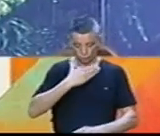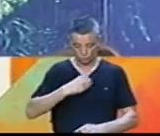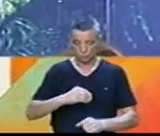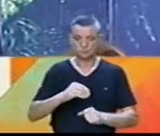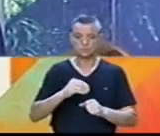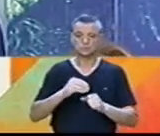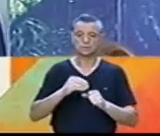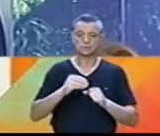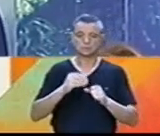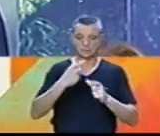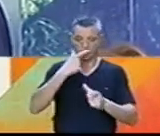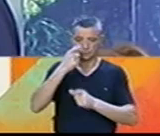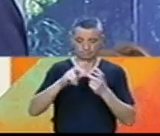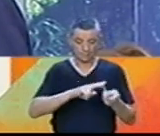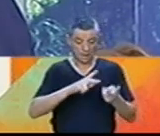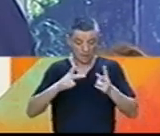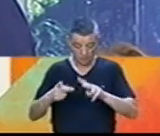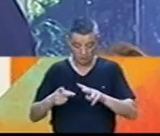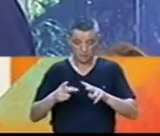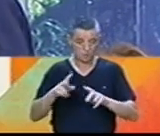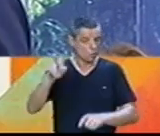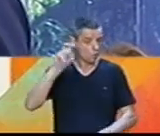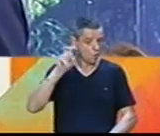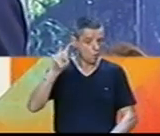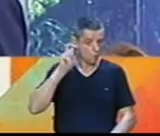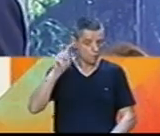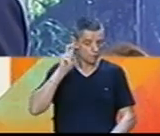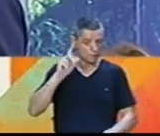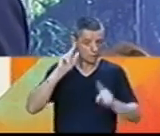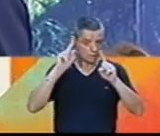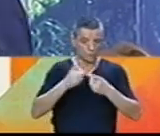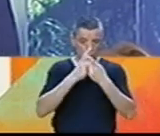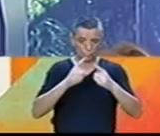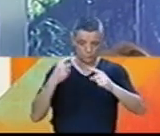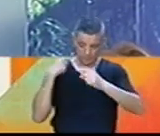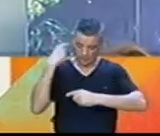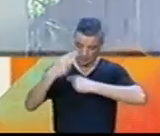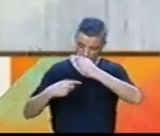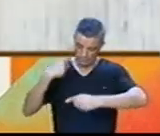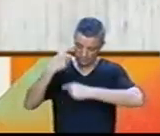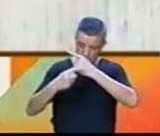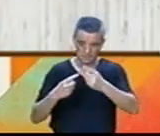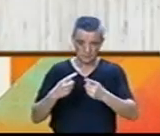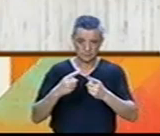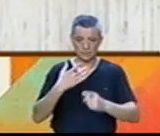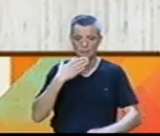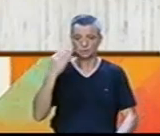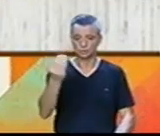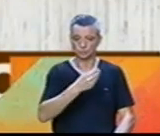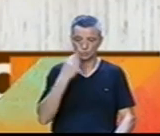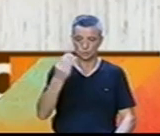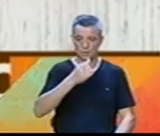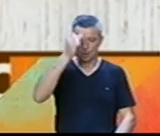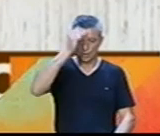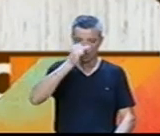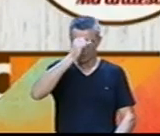as várias alternativas que as pessoas gostam de ouvir. Temos uma música mais tradicional e temos essa também mais para os jovens, fica domingo à